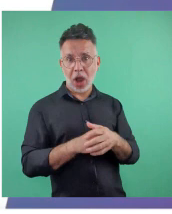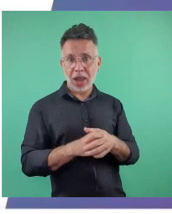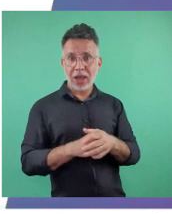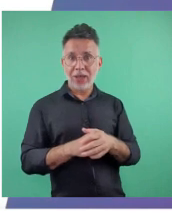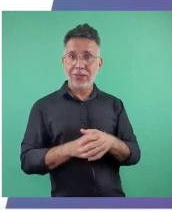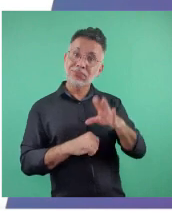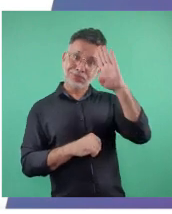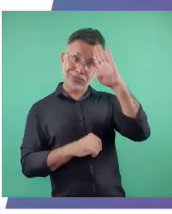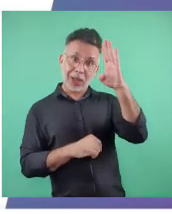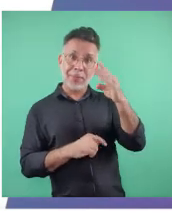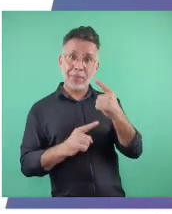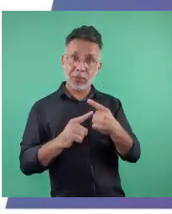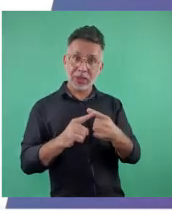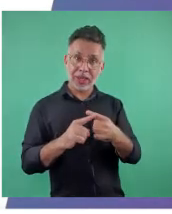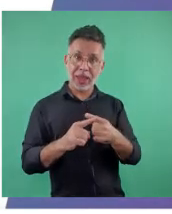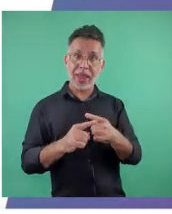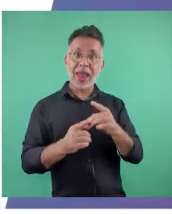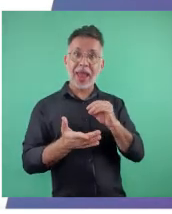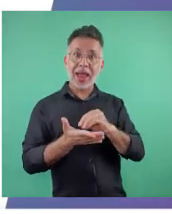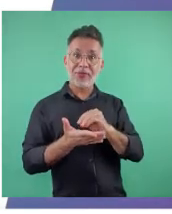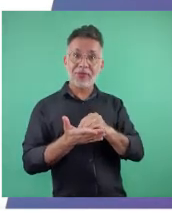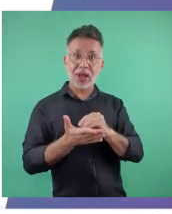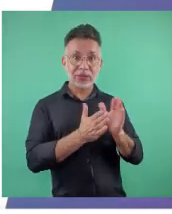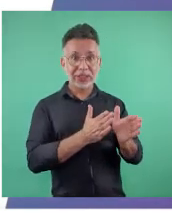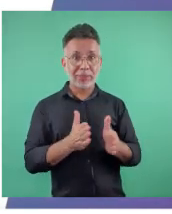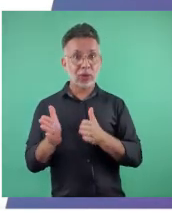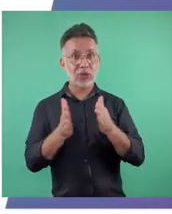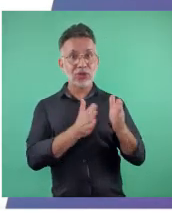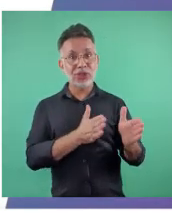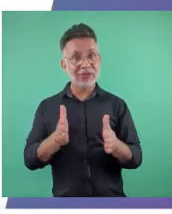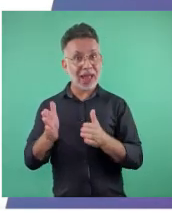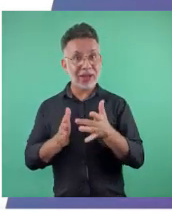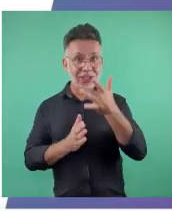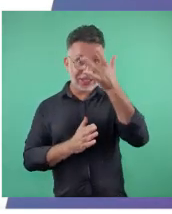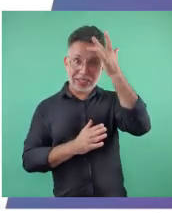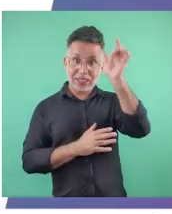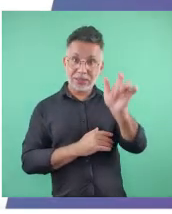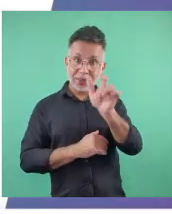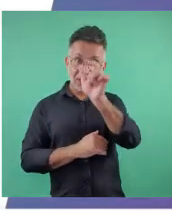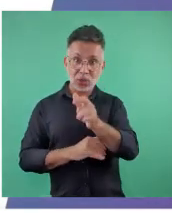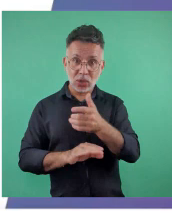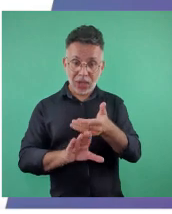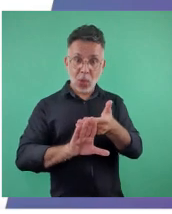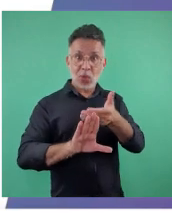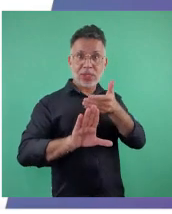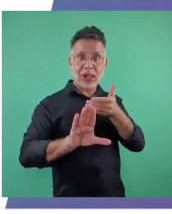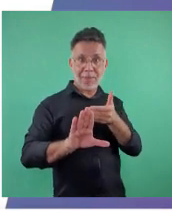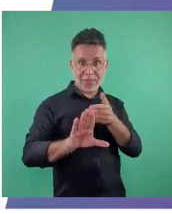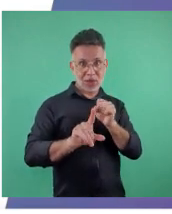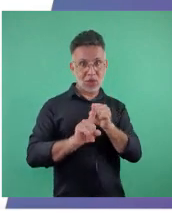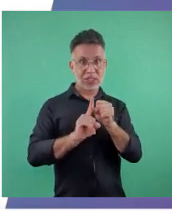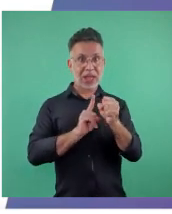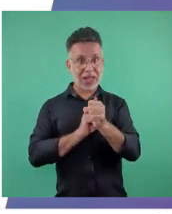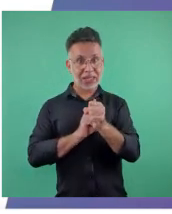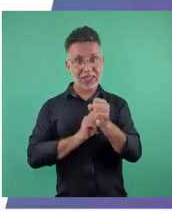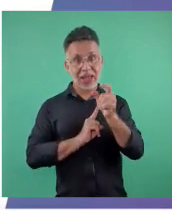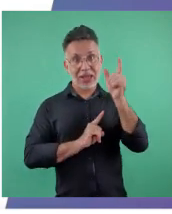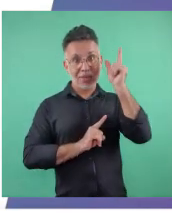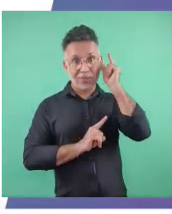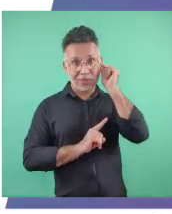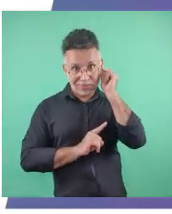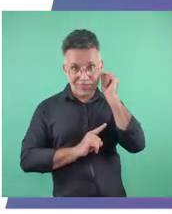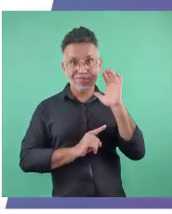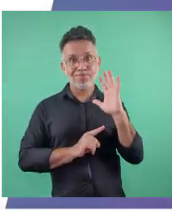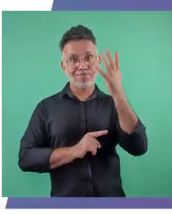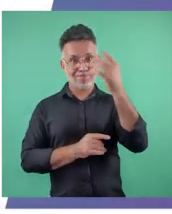de produtividade dessas pessoas, o isolamento social que a perda auditiva causa. Ou seja,